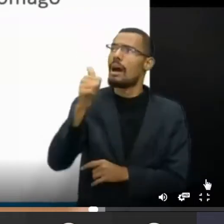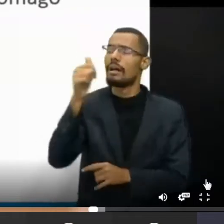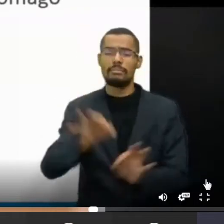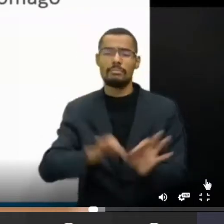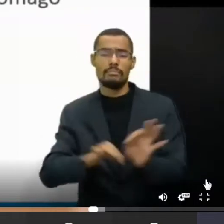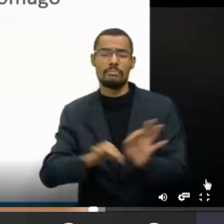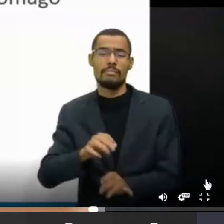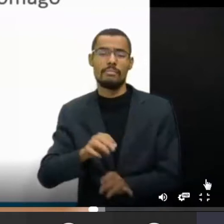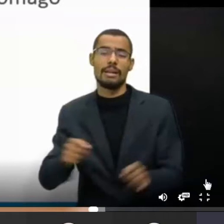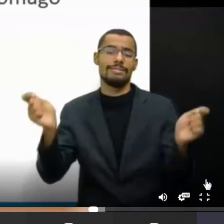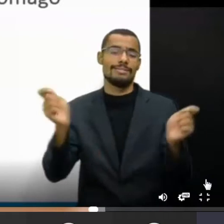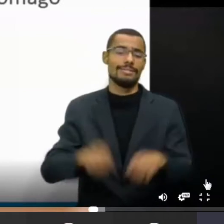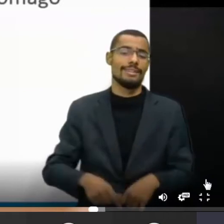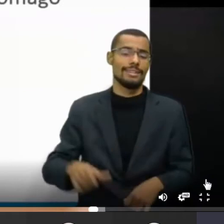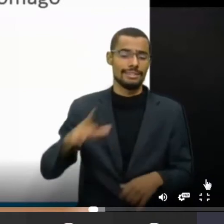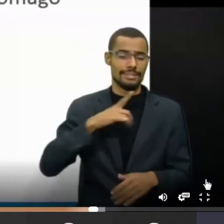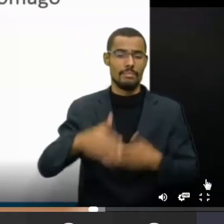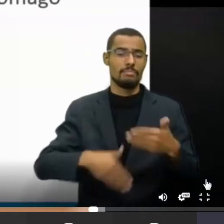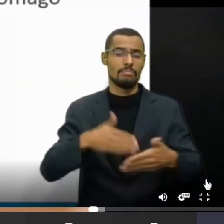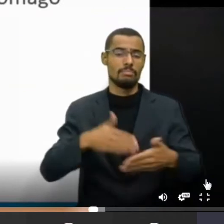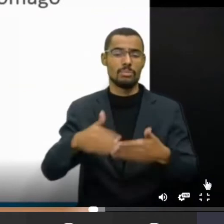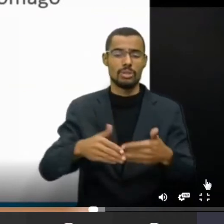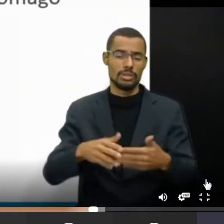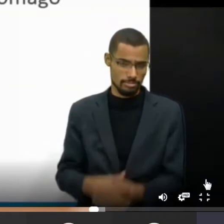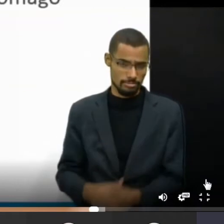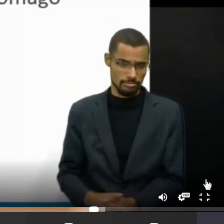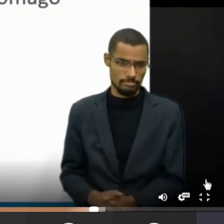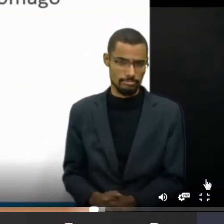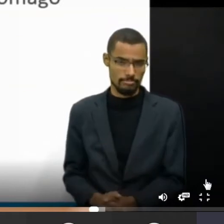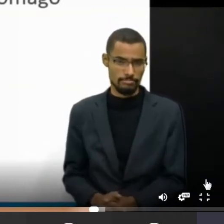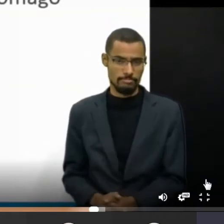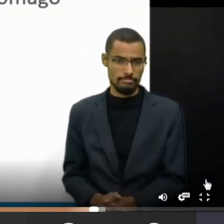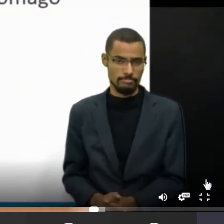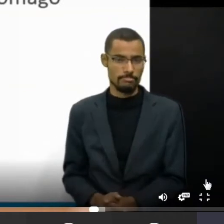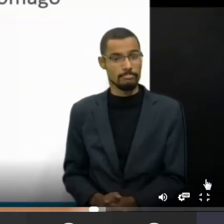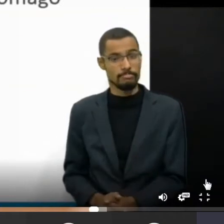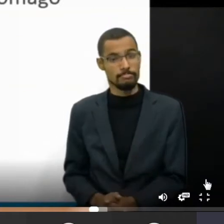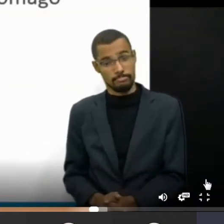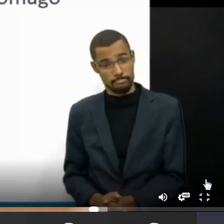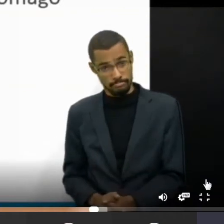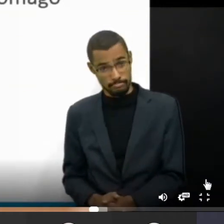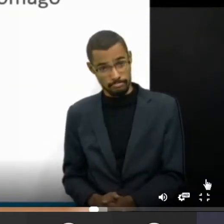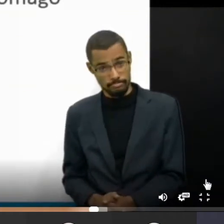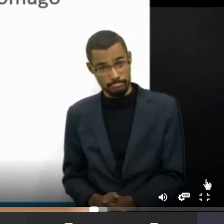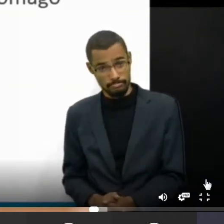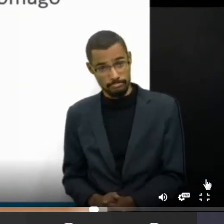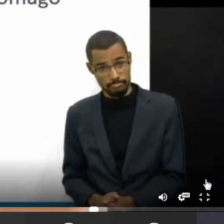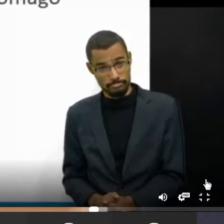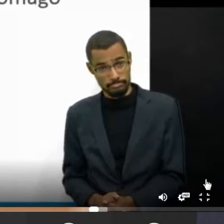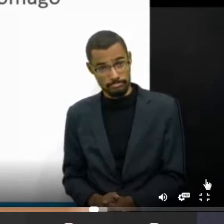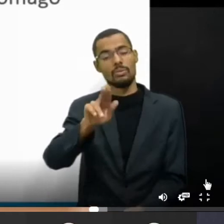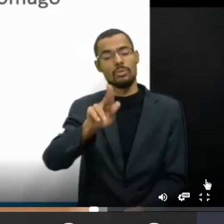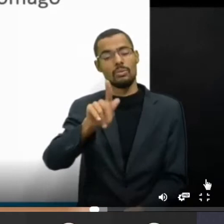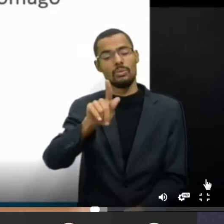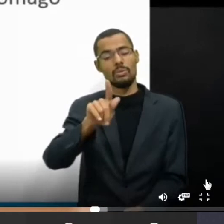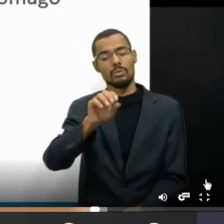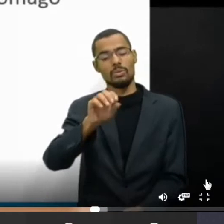a formação, então, o processo de digestão. Então, as rugosidades